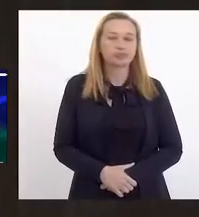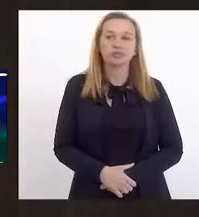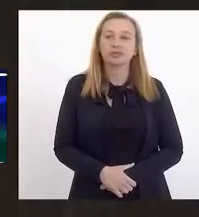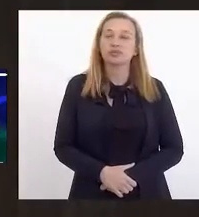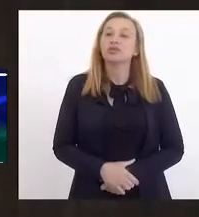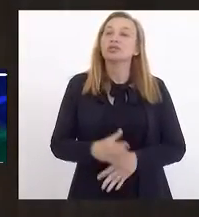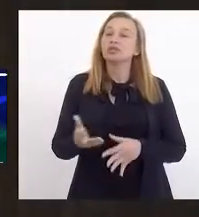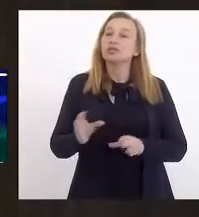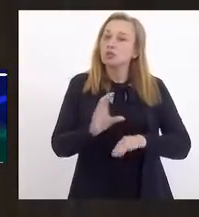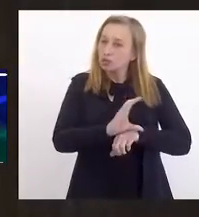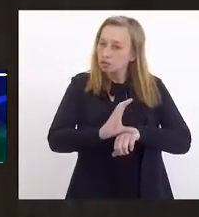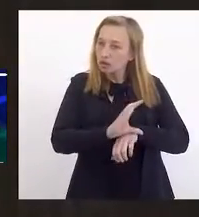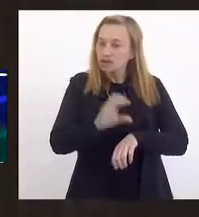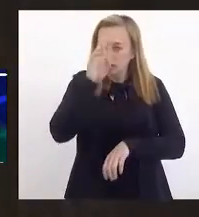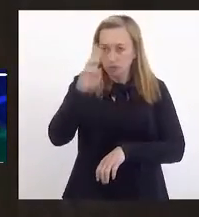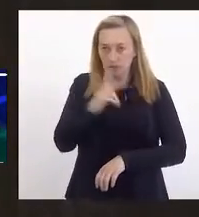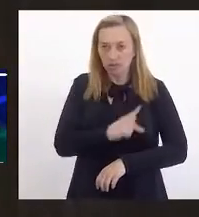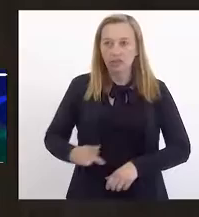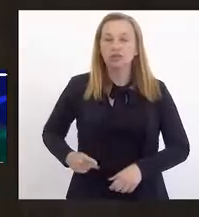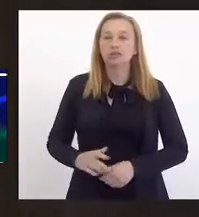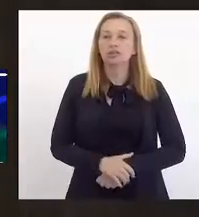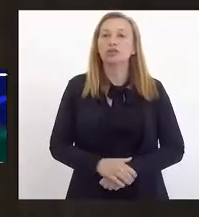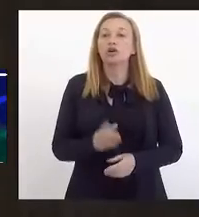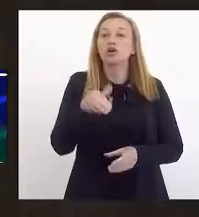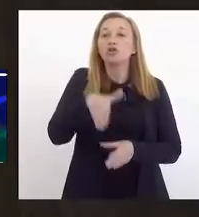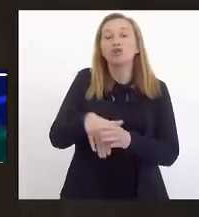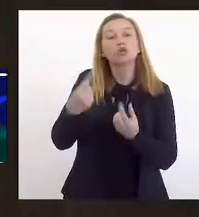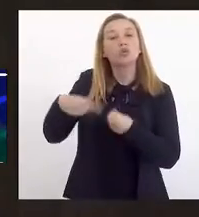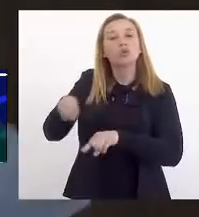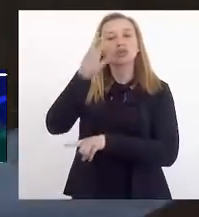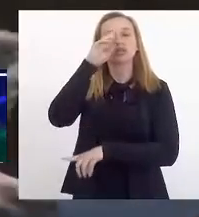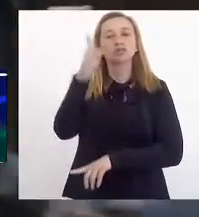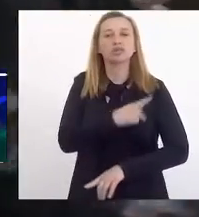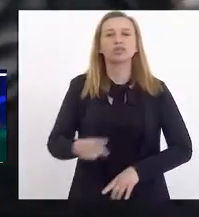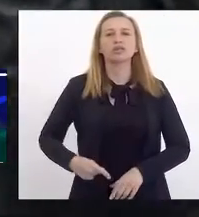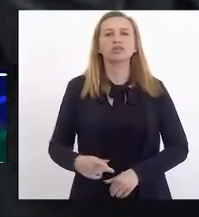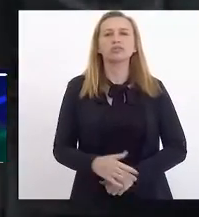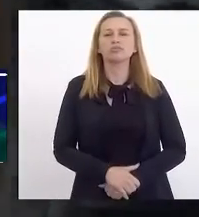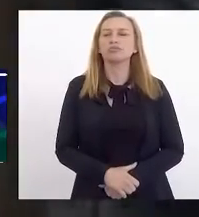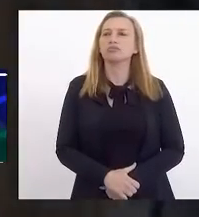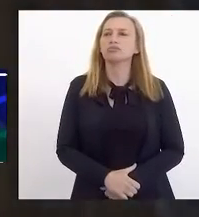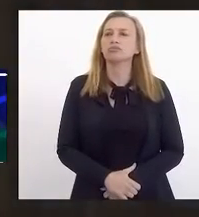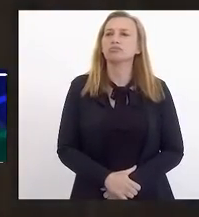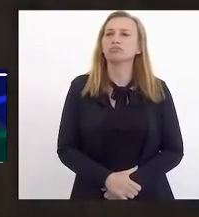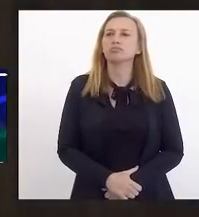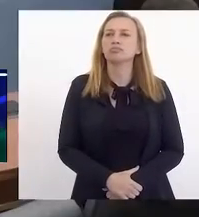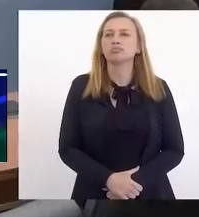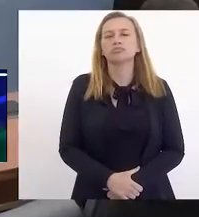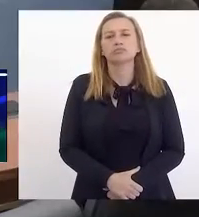parecer é pela constitucionalidade, presidente. Voto divergente, senhor presidente.